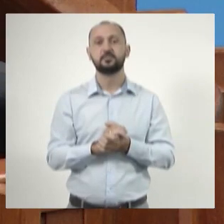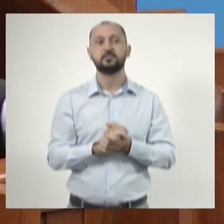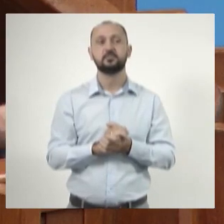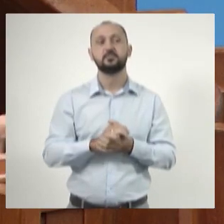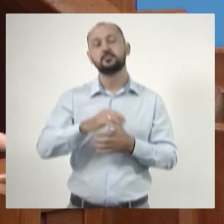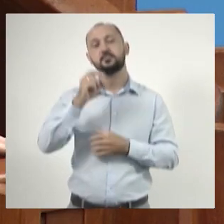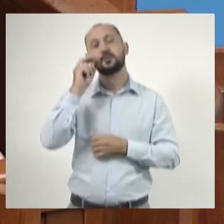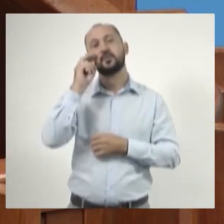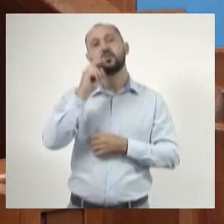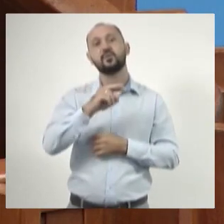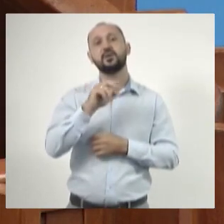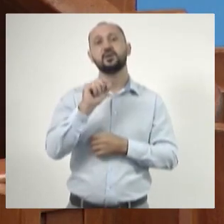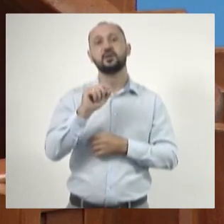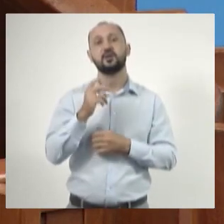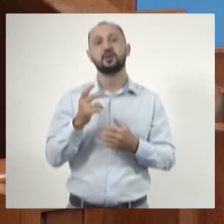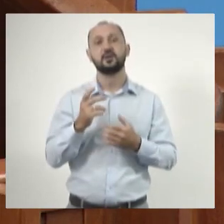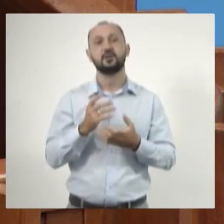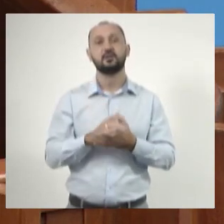assistir